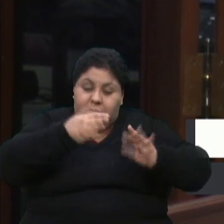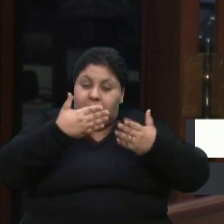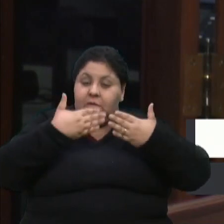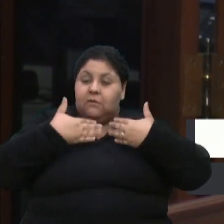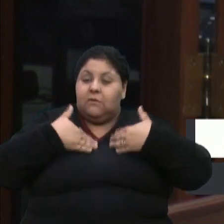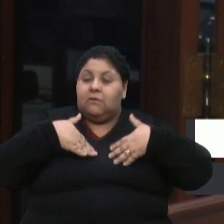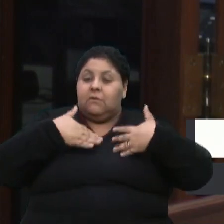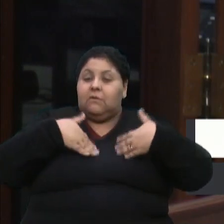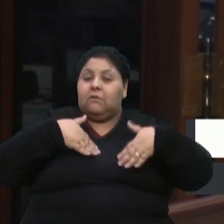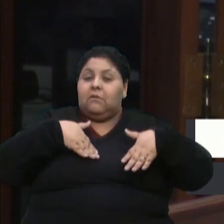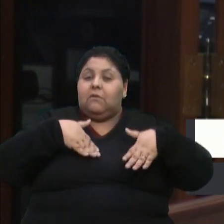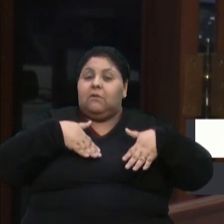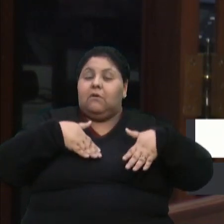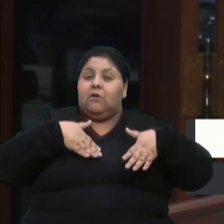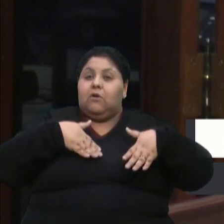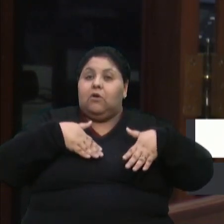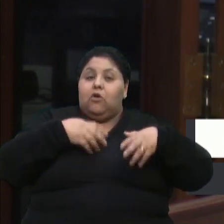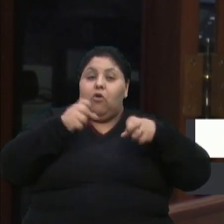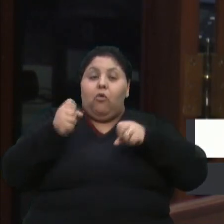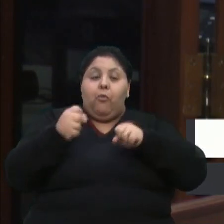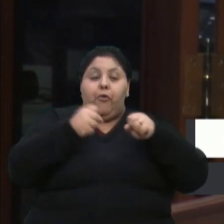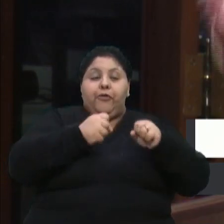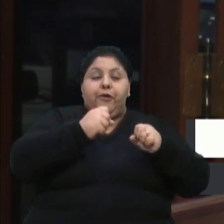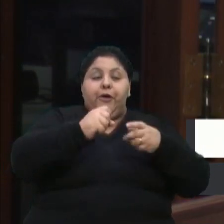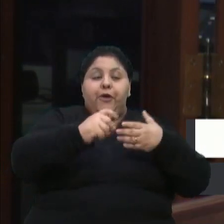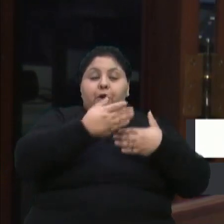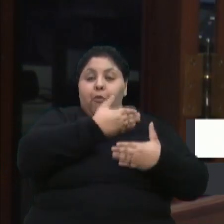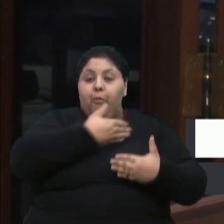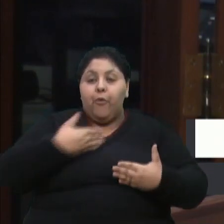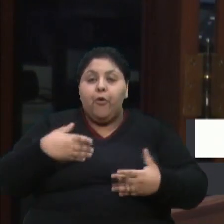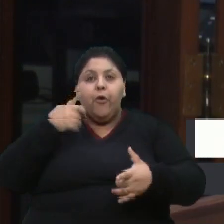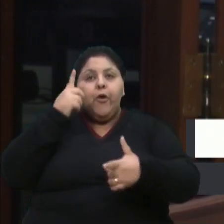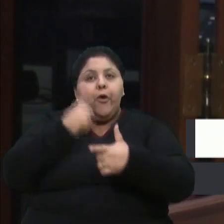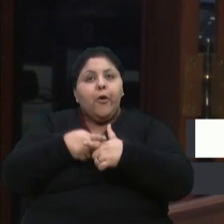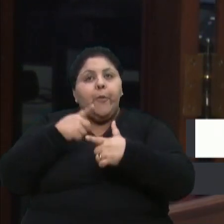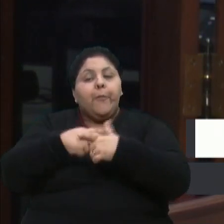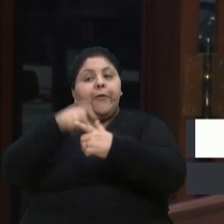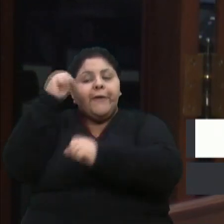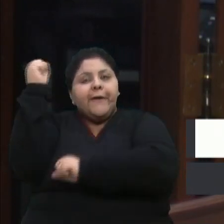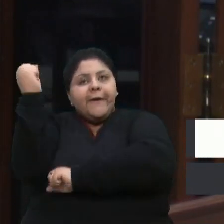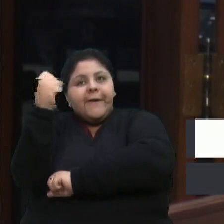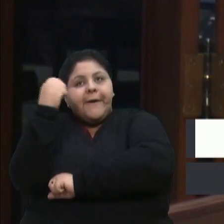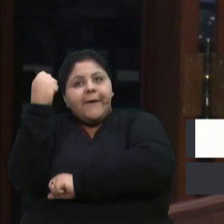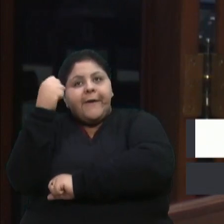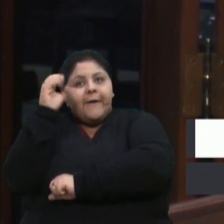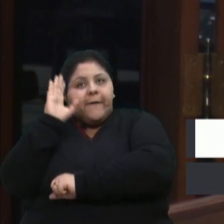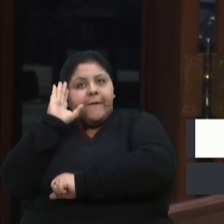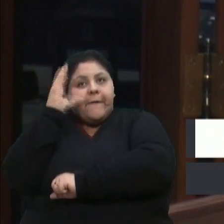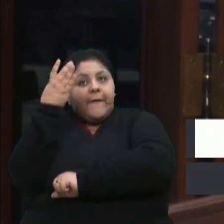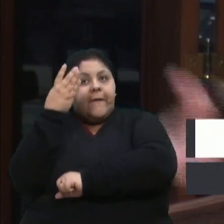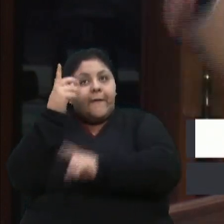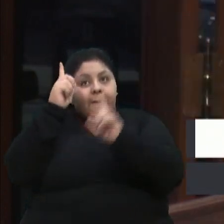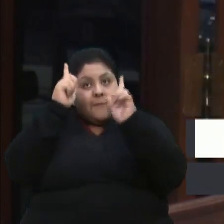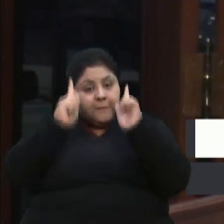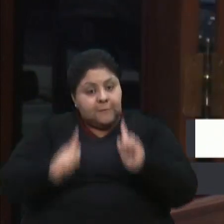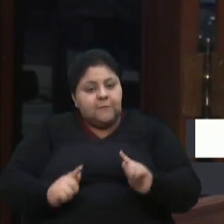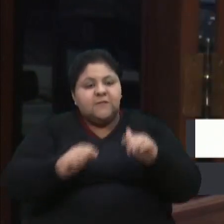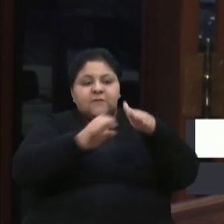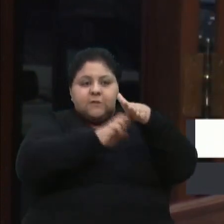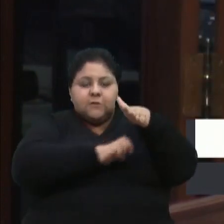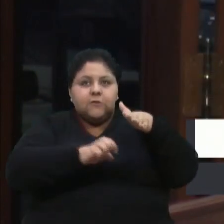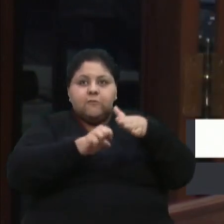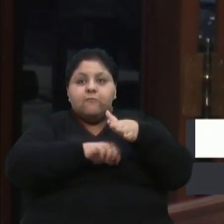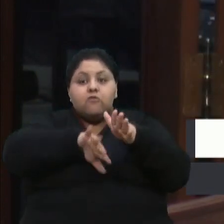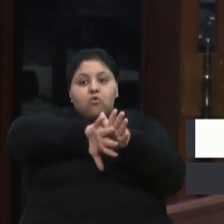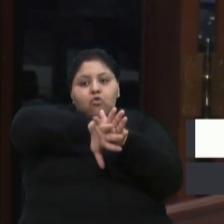por parte do poder público, porque é algo grave que ocorreu na gestão do InSaúde, foi uma